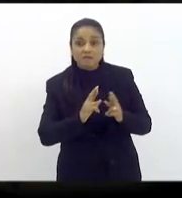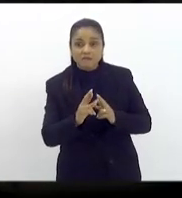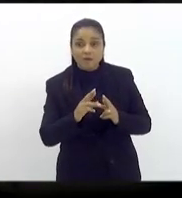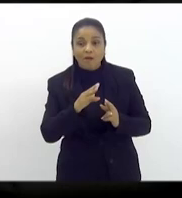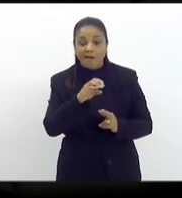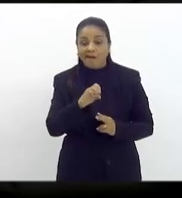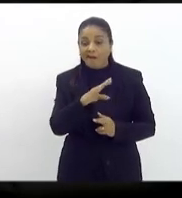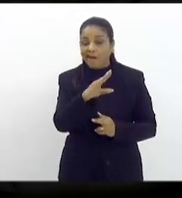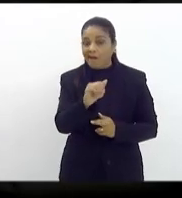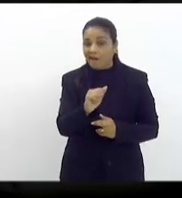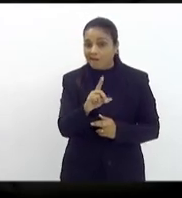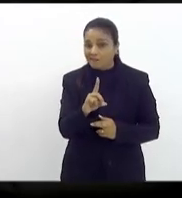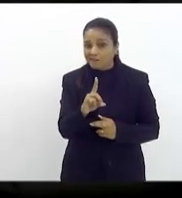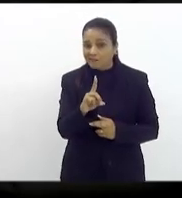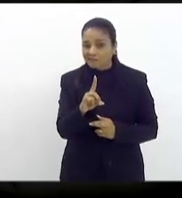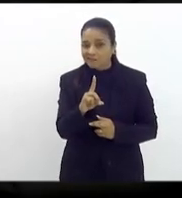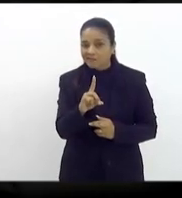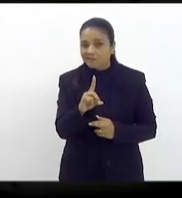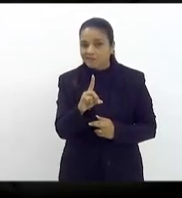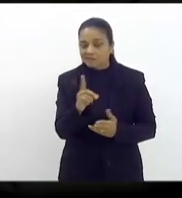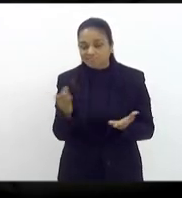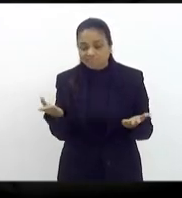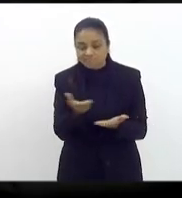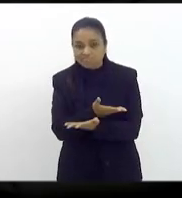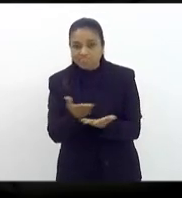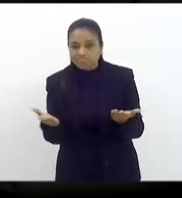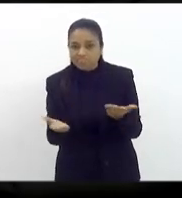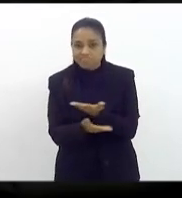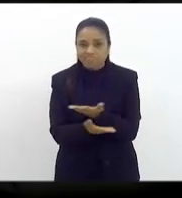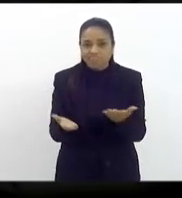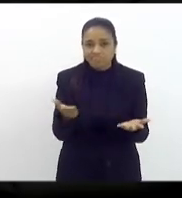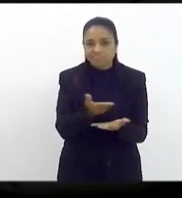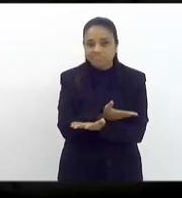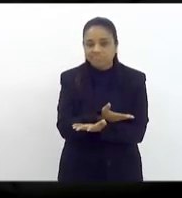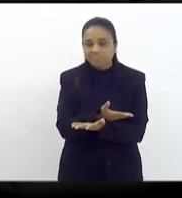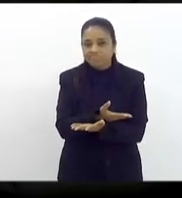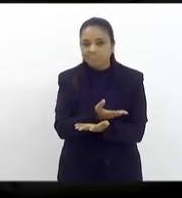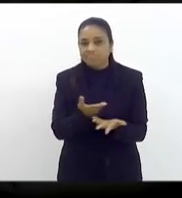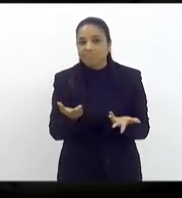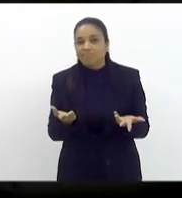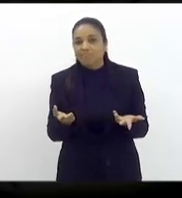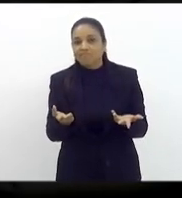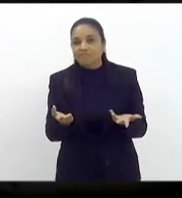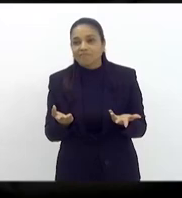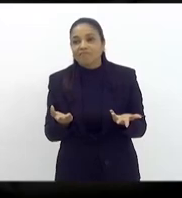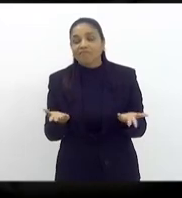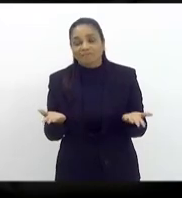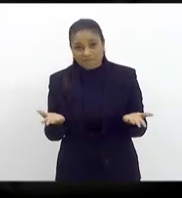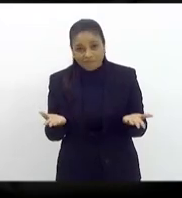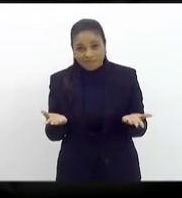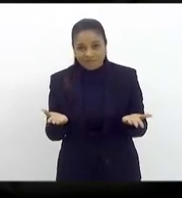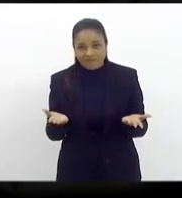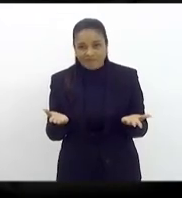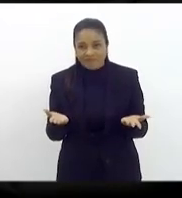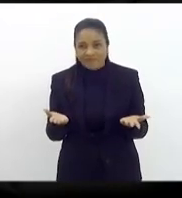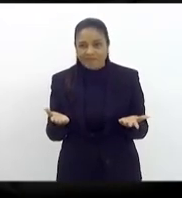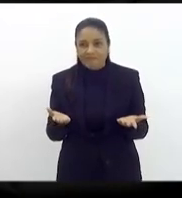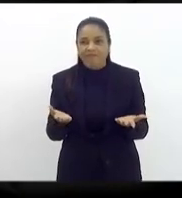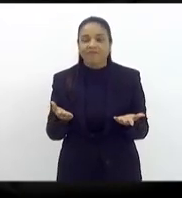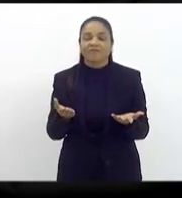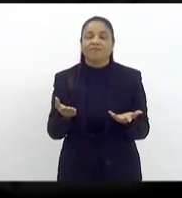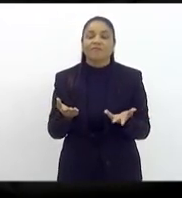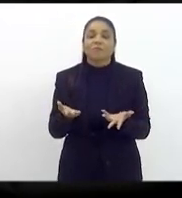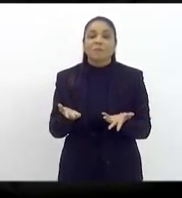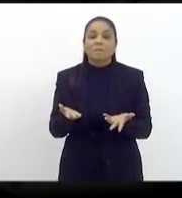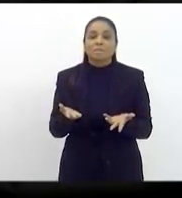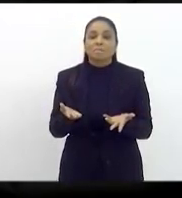aí com. Ela mas faz um serviço de intermediação entre o artista. Exaustivo. Claro. Mas é específico. Então, beleza. Faz serviço de